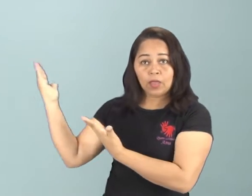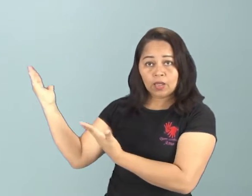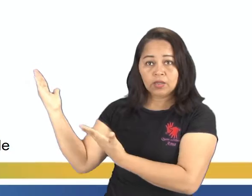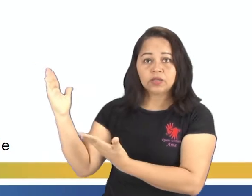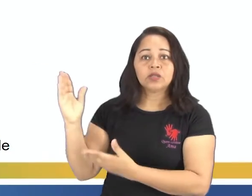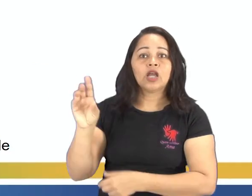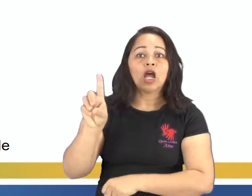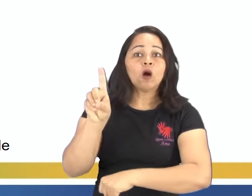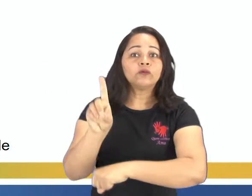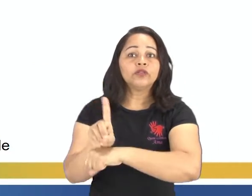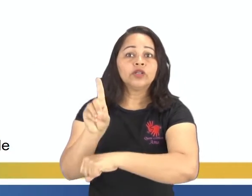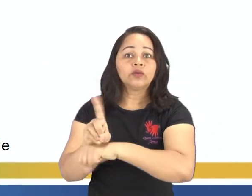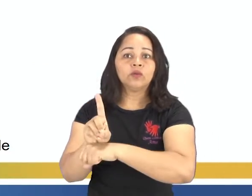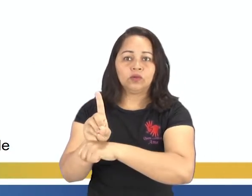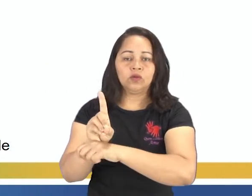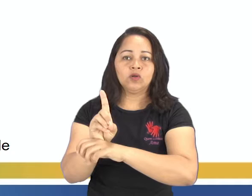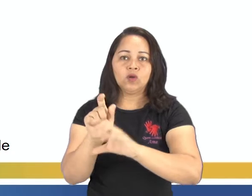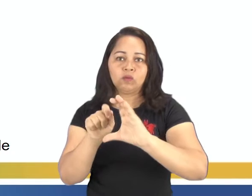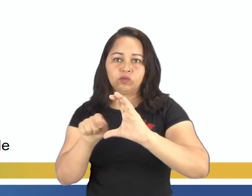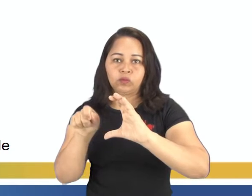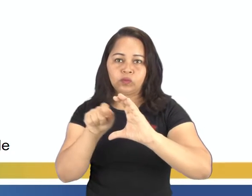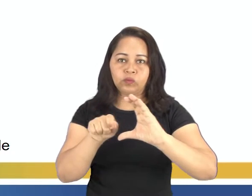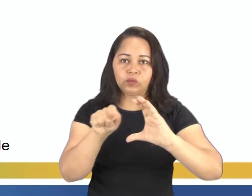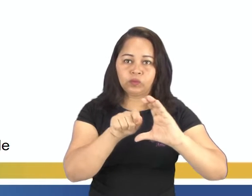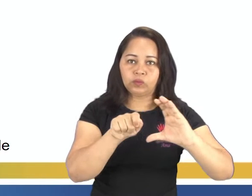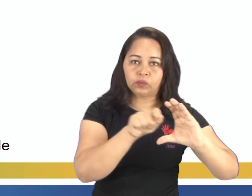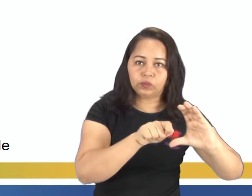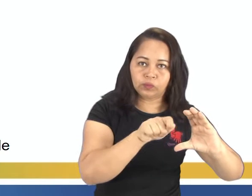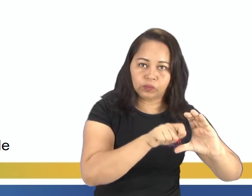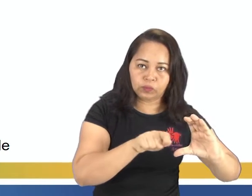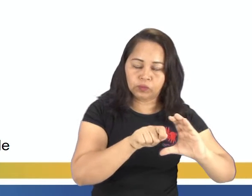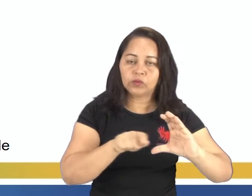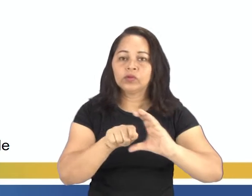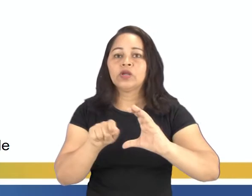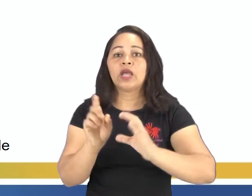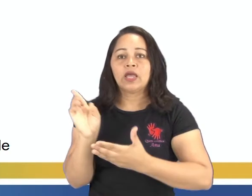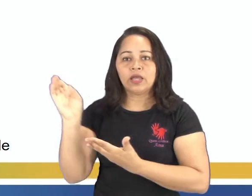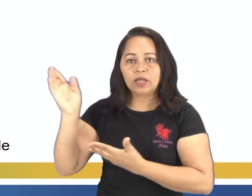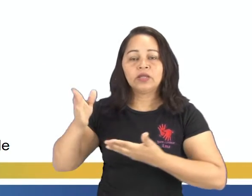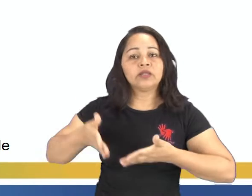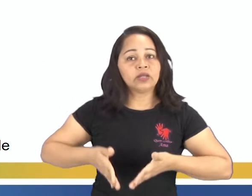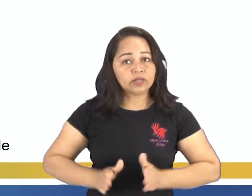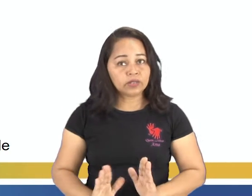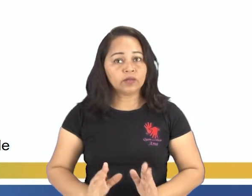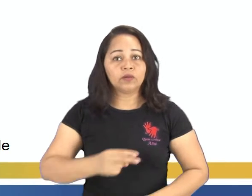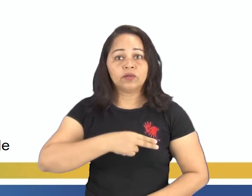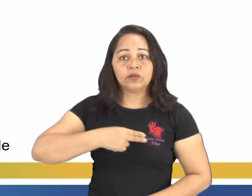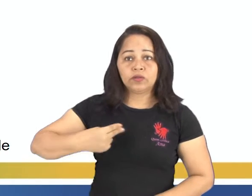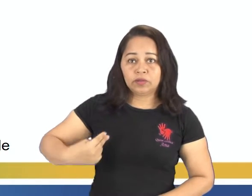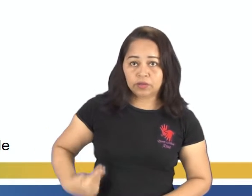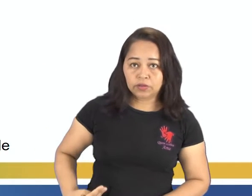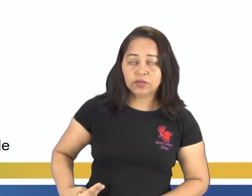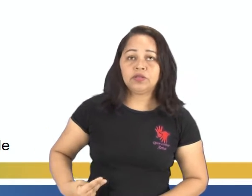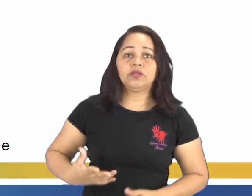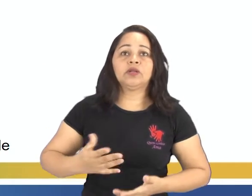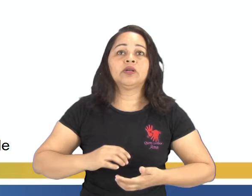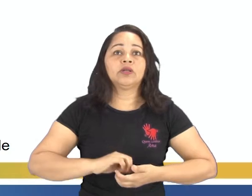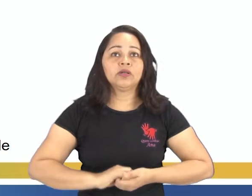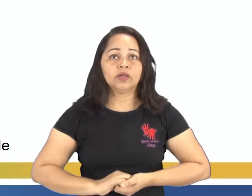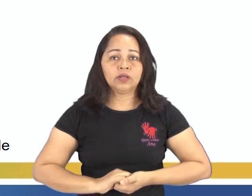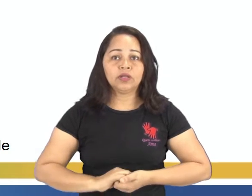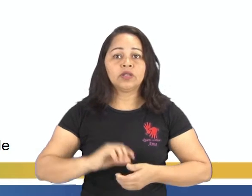diretor do filme, Yu Biu. Ele é natural da China, com isso ele só